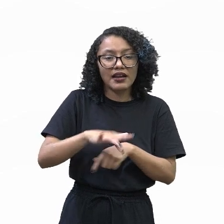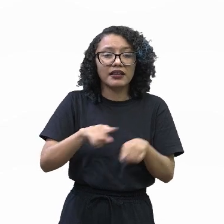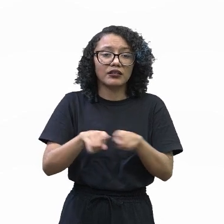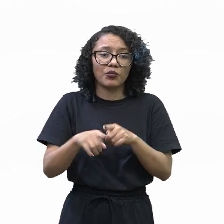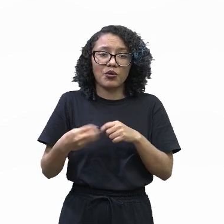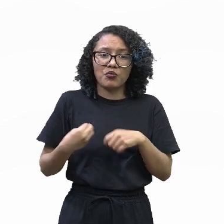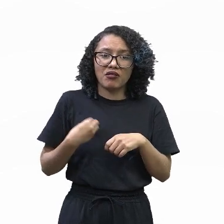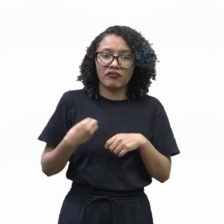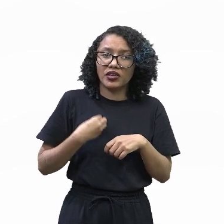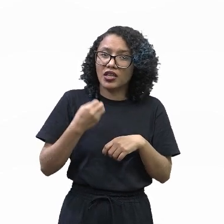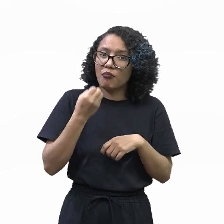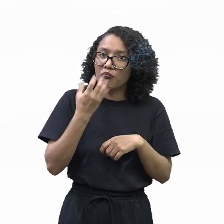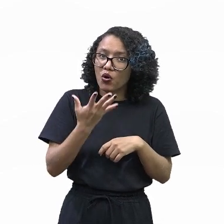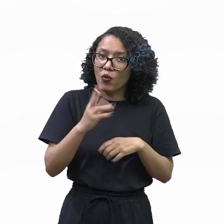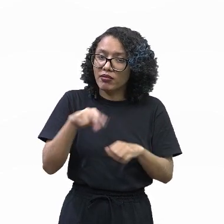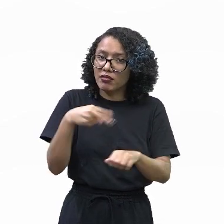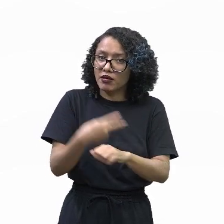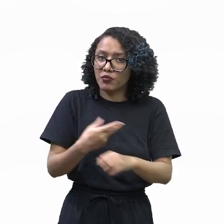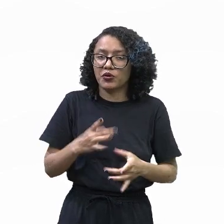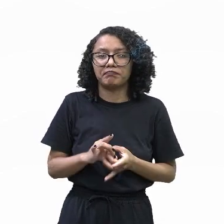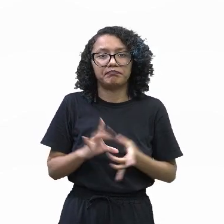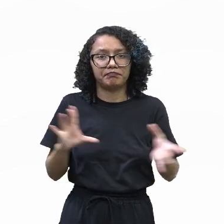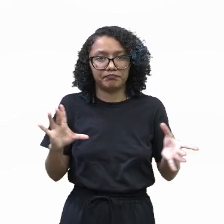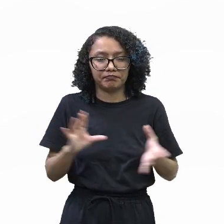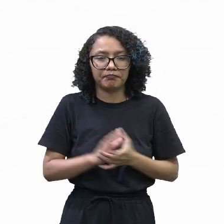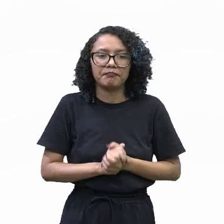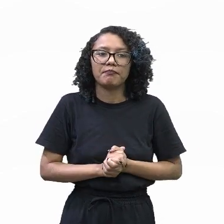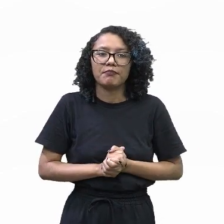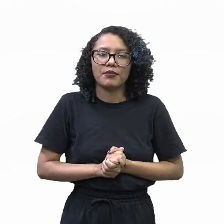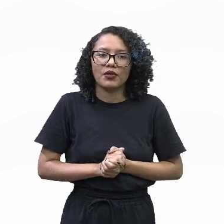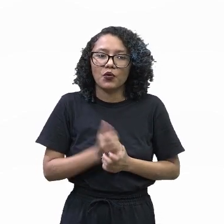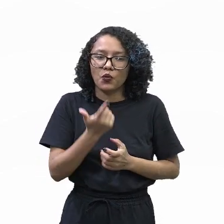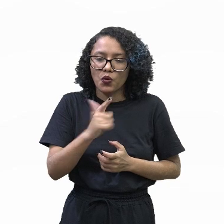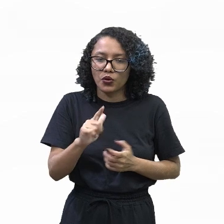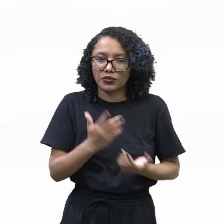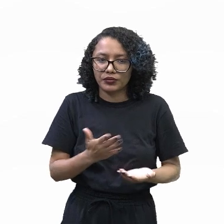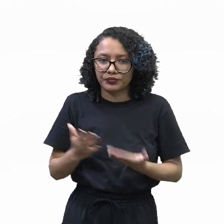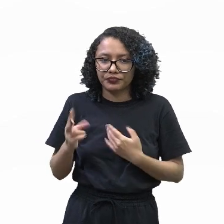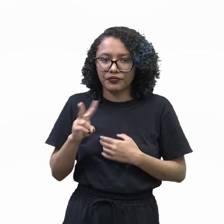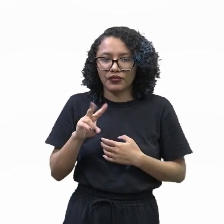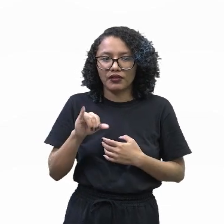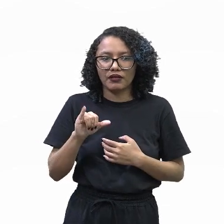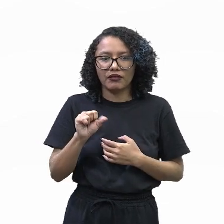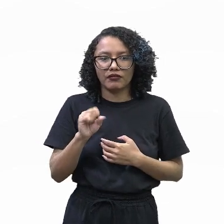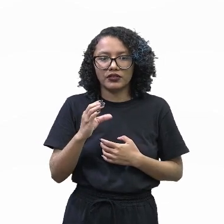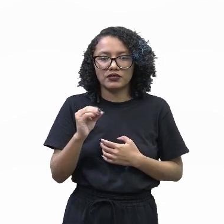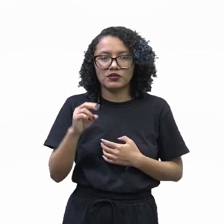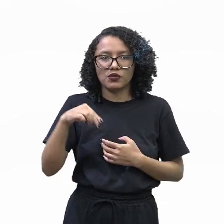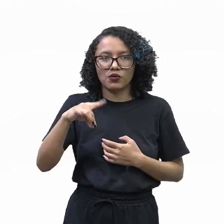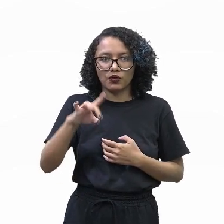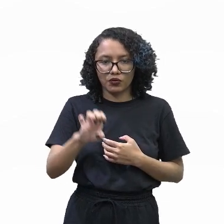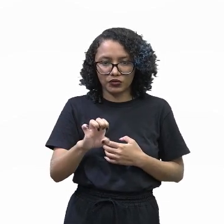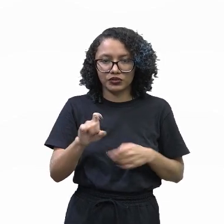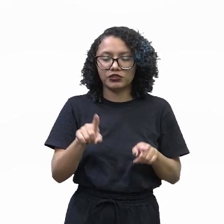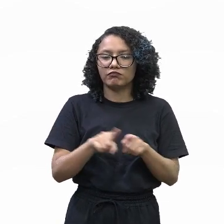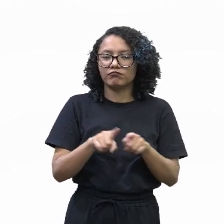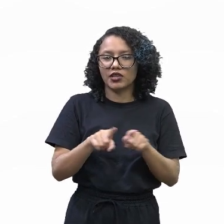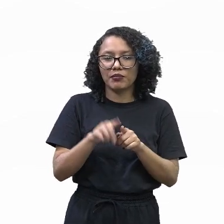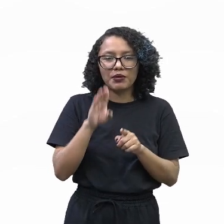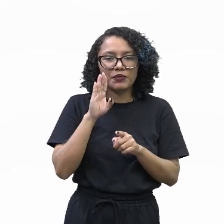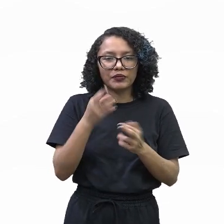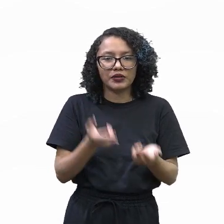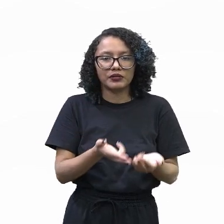a abolição. Também temos a presença de Visconde de Rio Branco, que foi o principal responsável